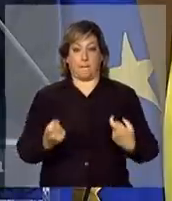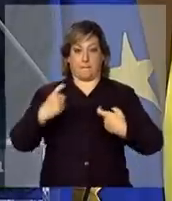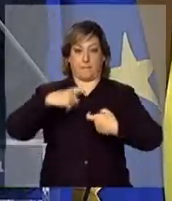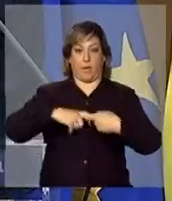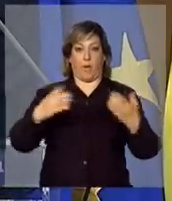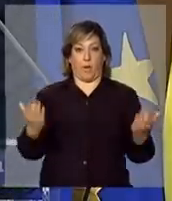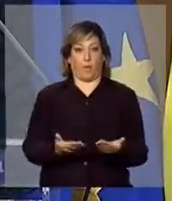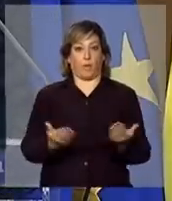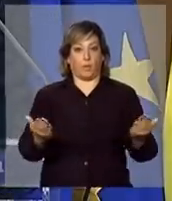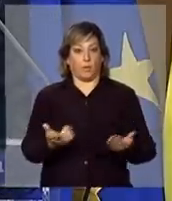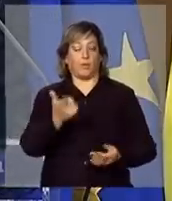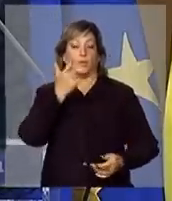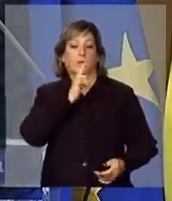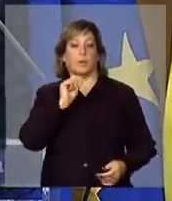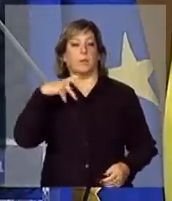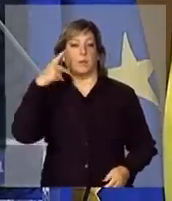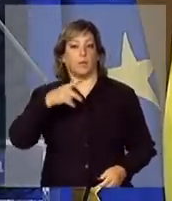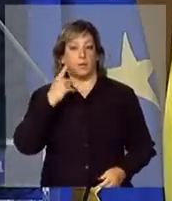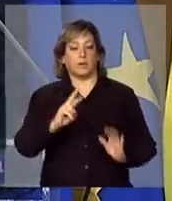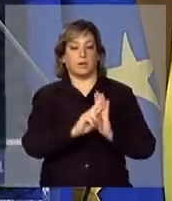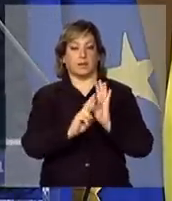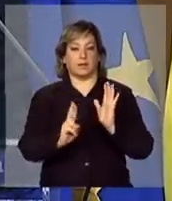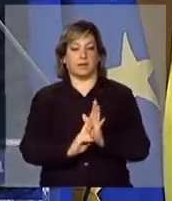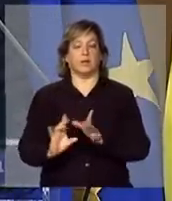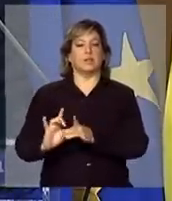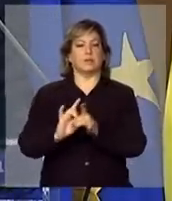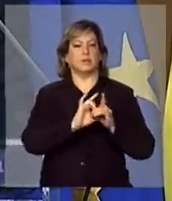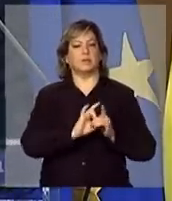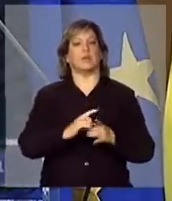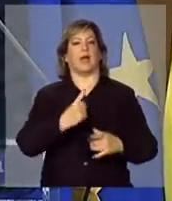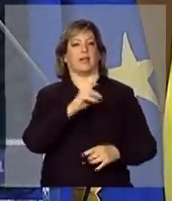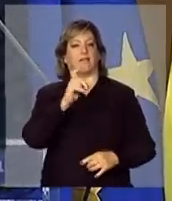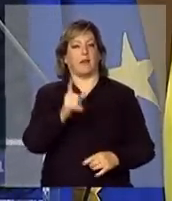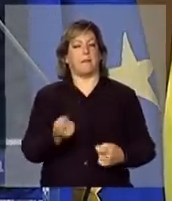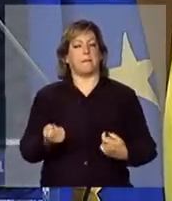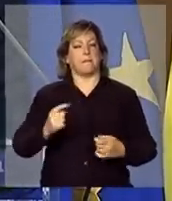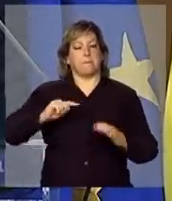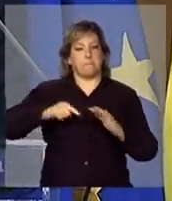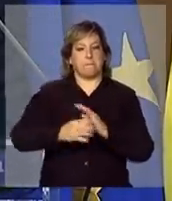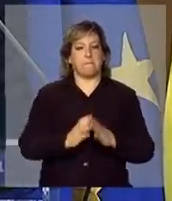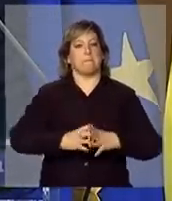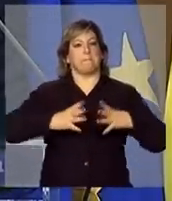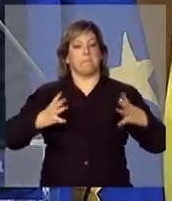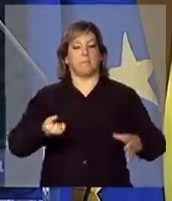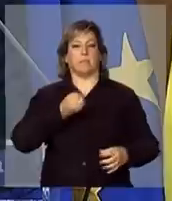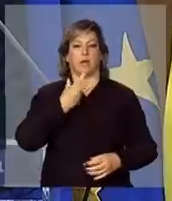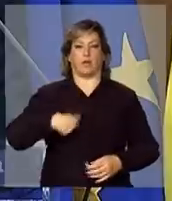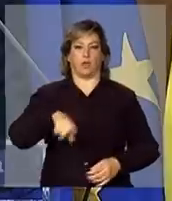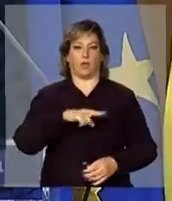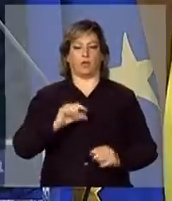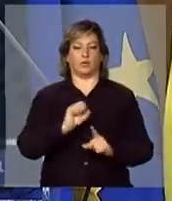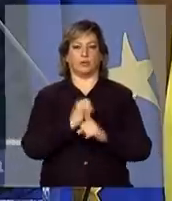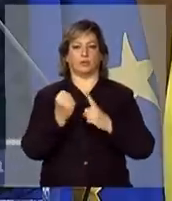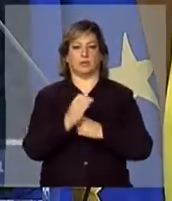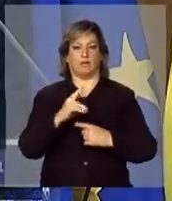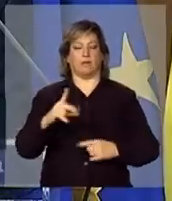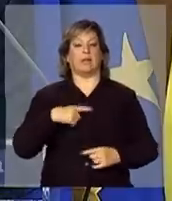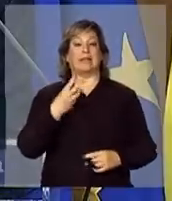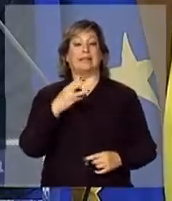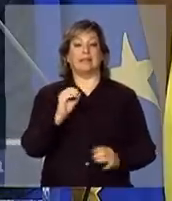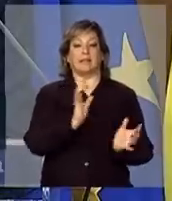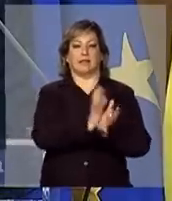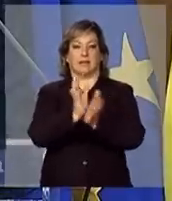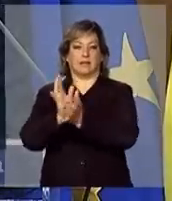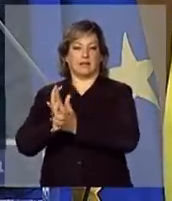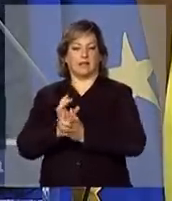consultas políticas regulares, laços cada vez maiores entre nossas duas sociedades civis em cerca de 30 áreas de diálogo, desde